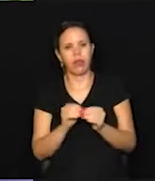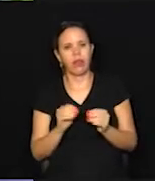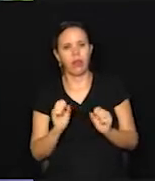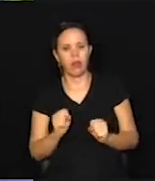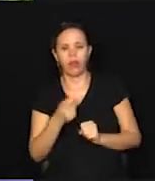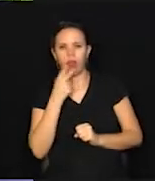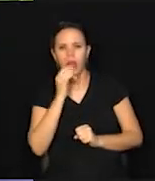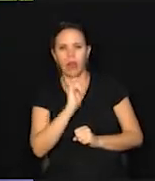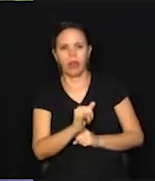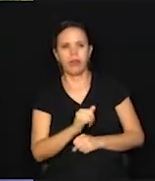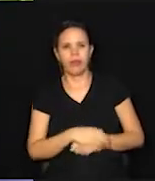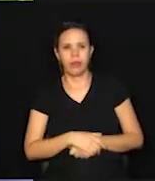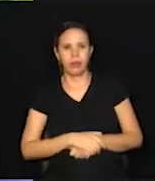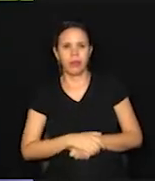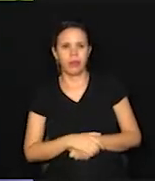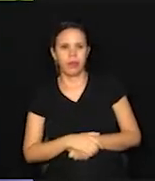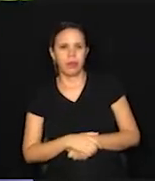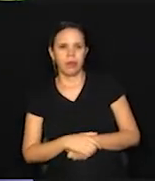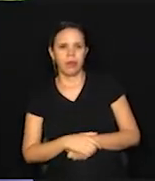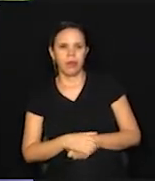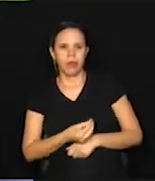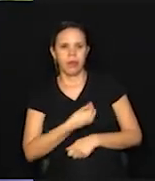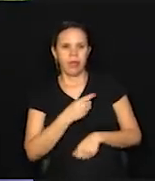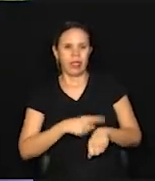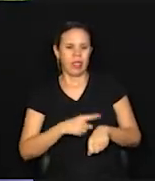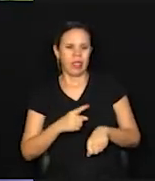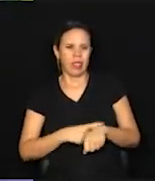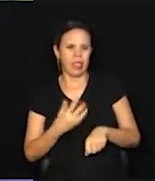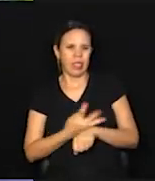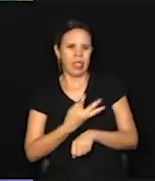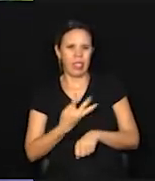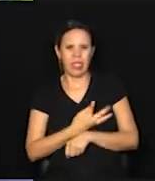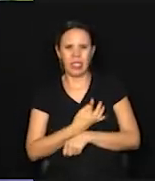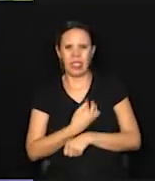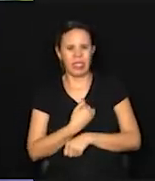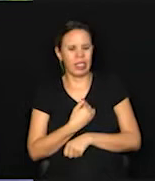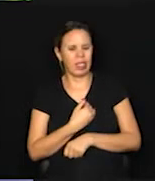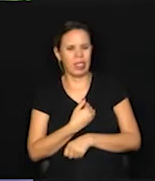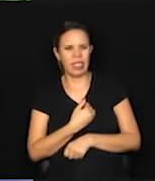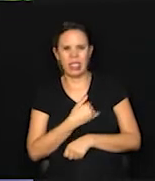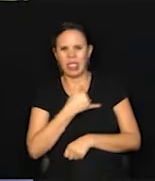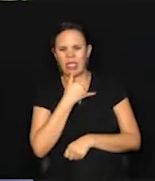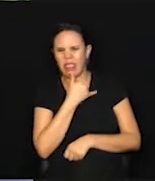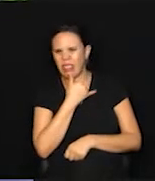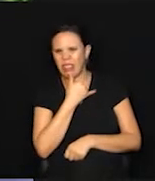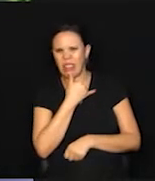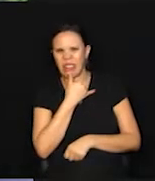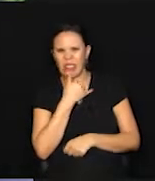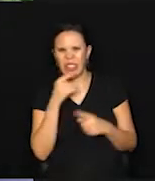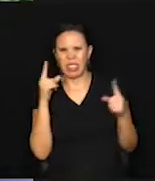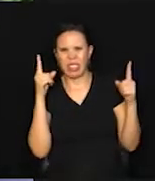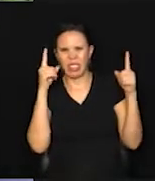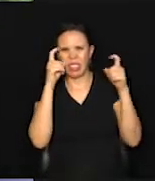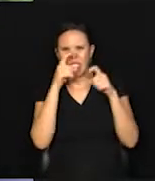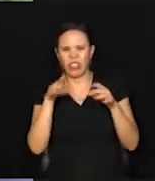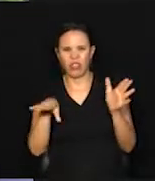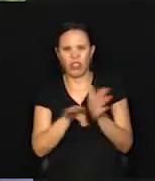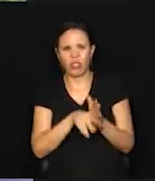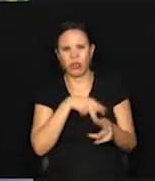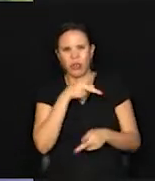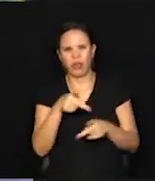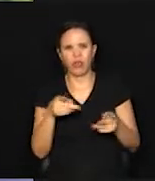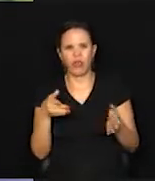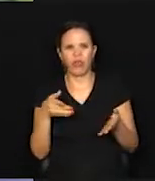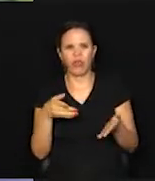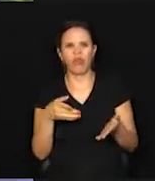dizer para o senhor, a gente vivenciou momentos de realmente horror. Eu vivi uma situação né, de chegar com uma paciente sendo transportada